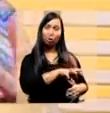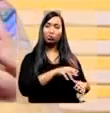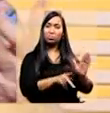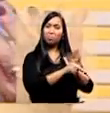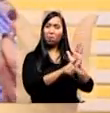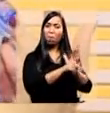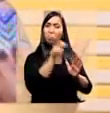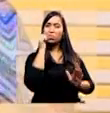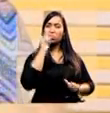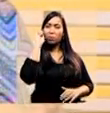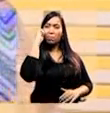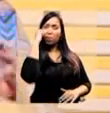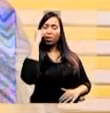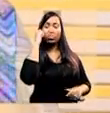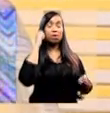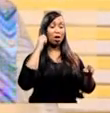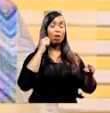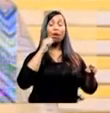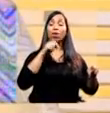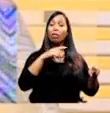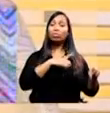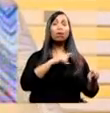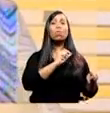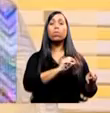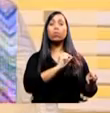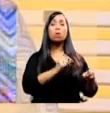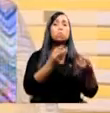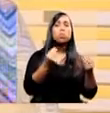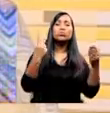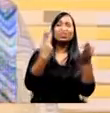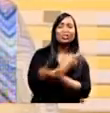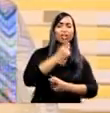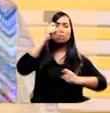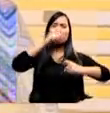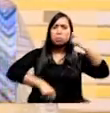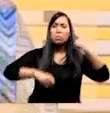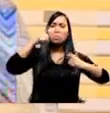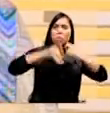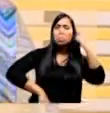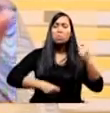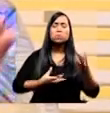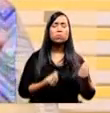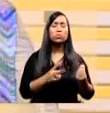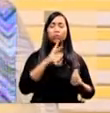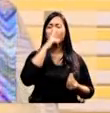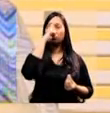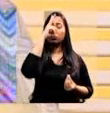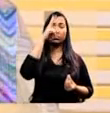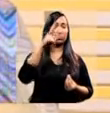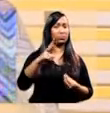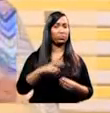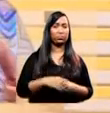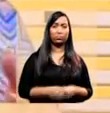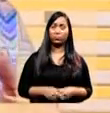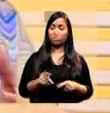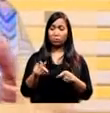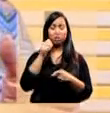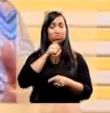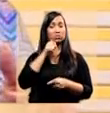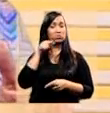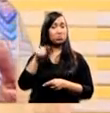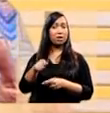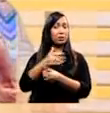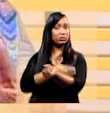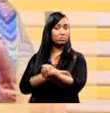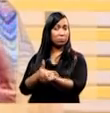caráter erótico e sexualizado, ela tem, o índice de estupro entre as mulheres negras é muito alto em relação ao